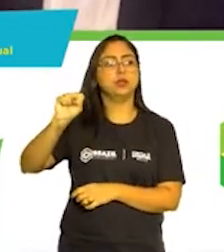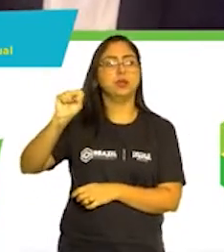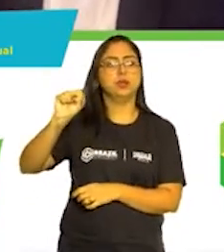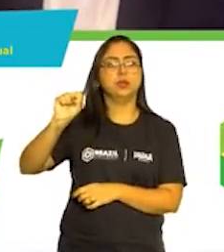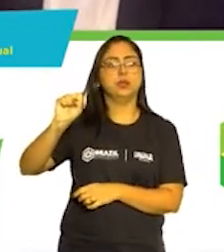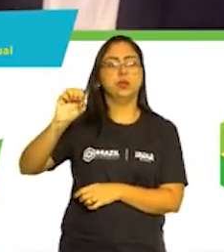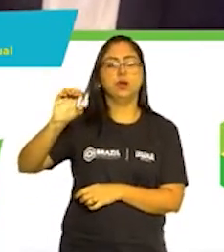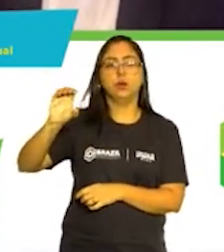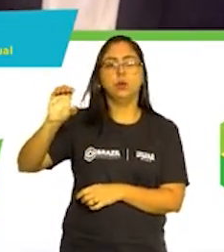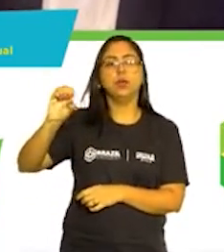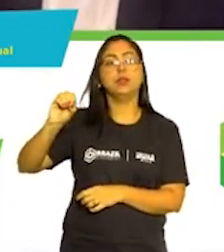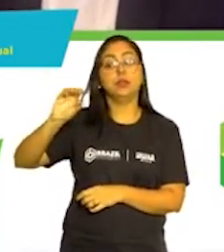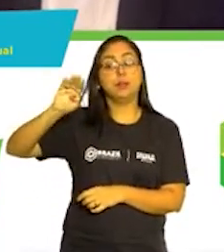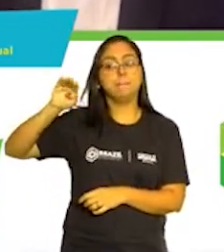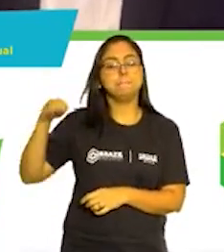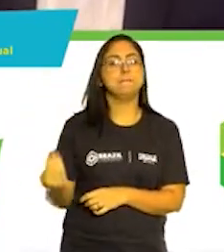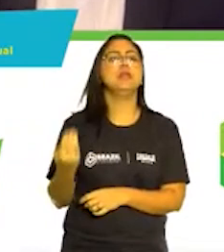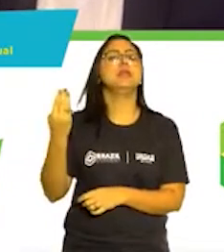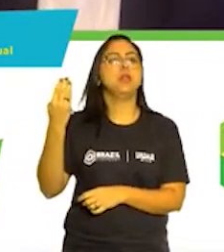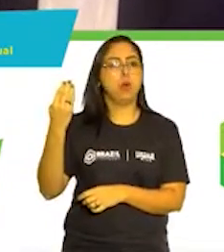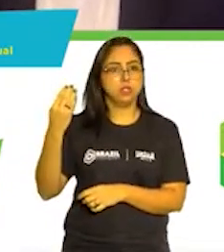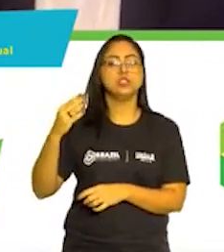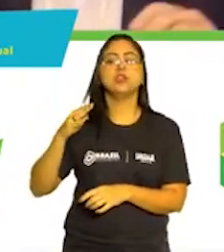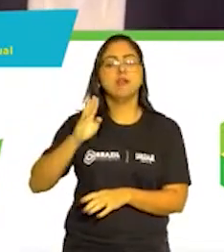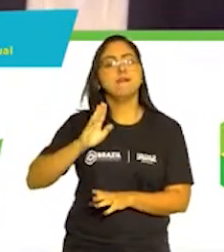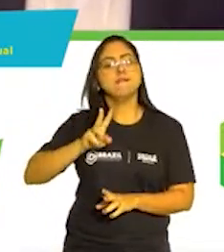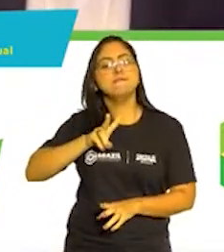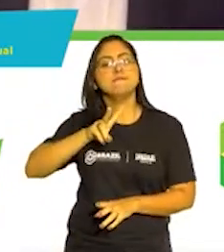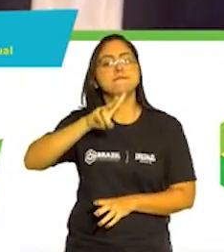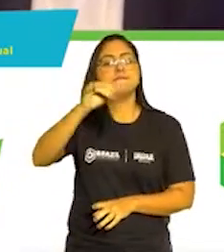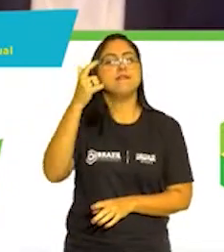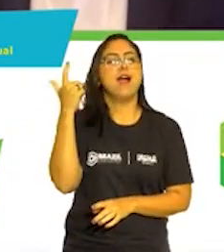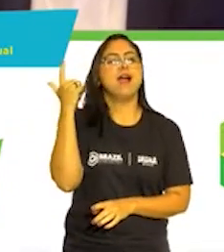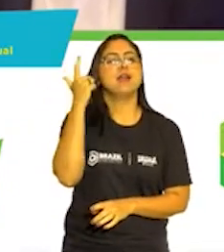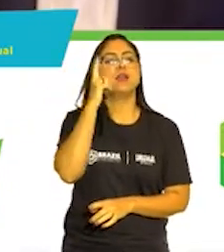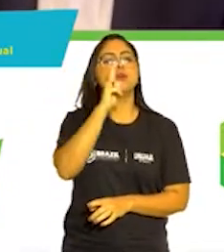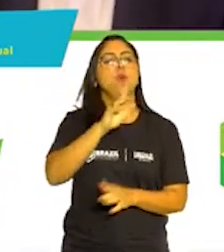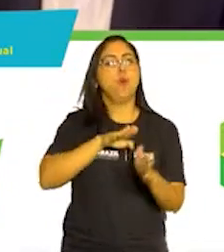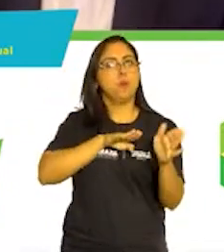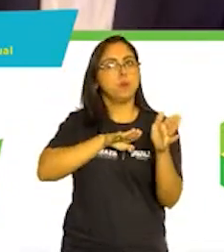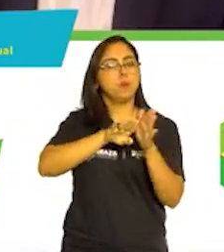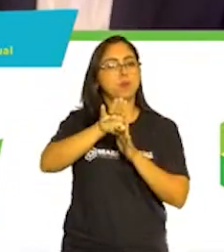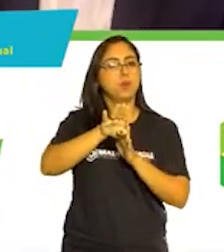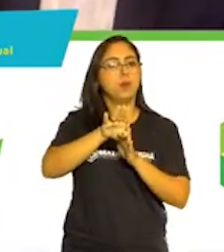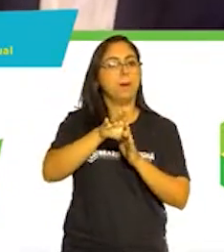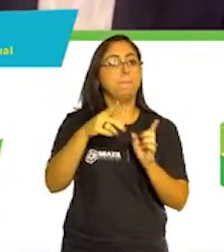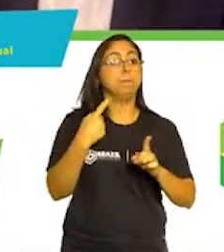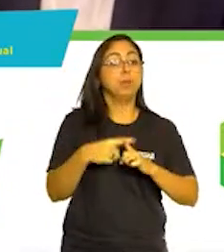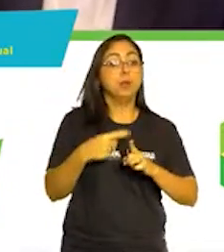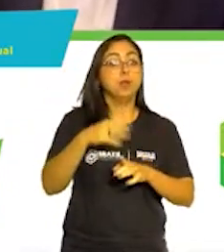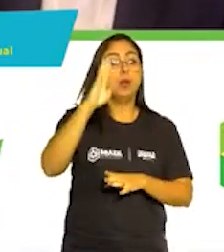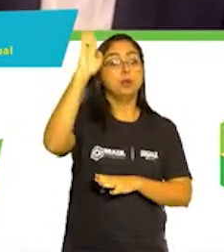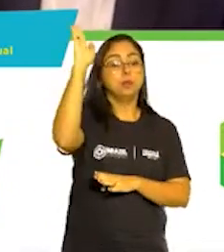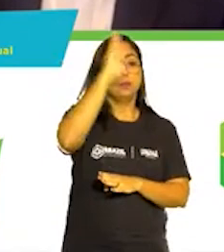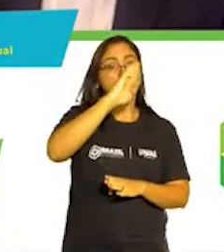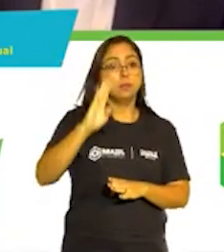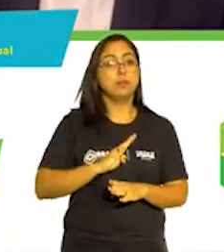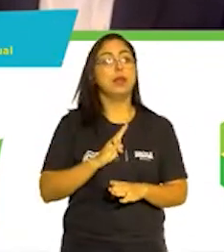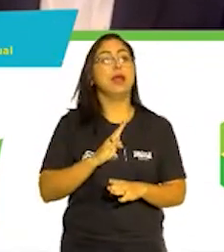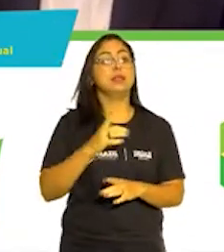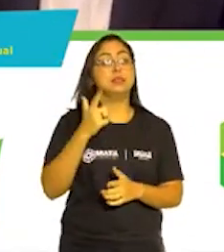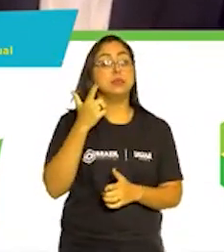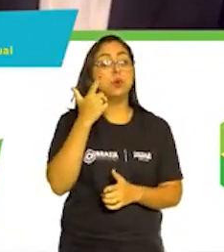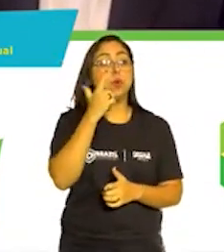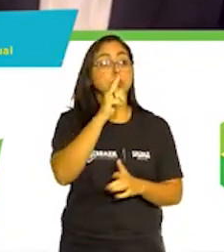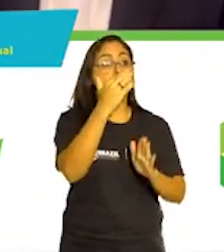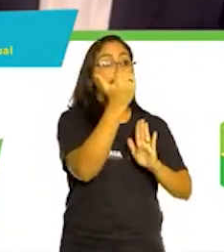chama benefícios tributários. O Brasil criou uma série de regimes especiais de tributação que favorece as pessoas de classe alta